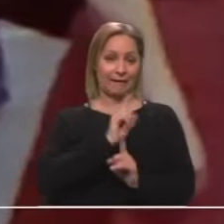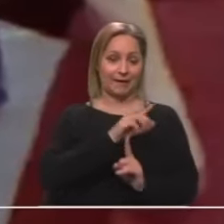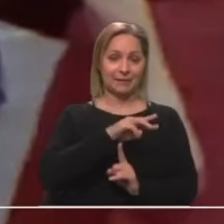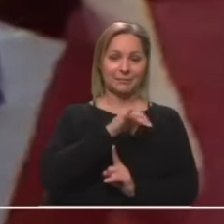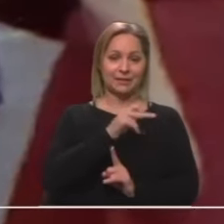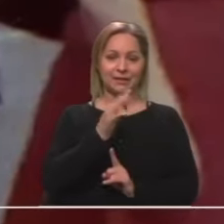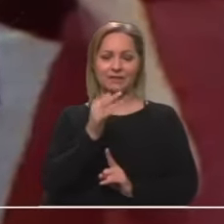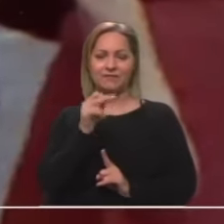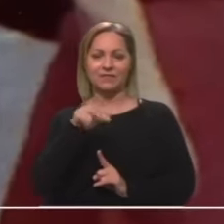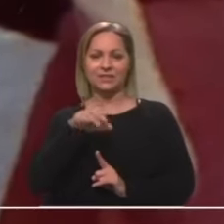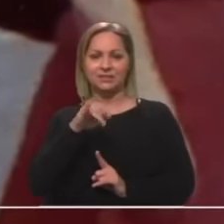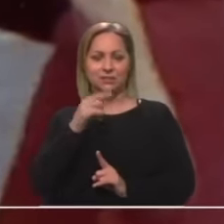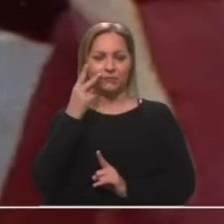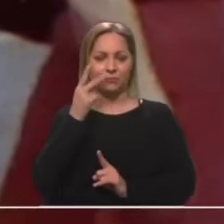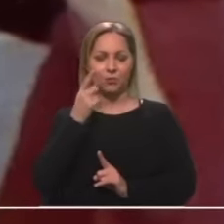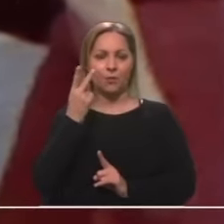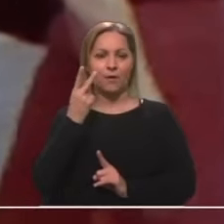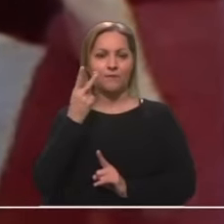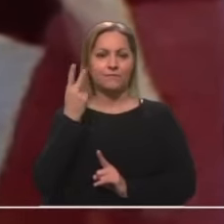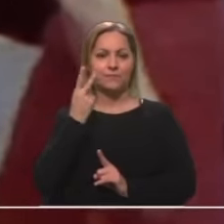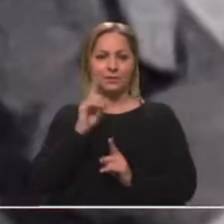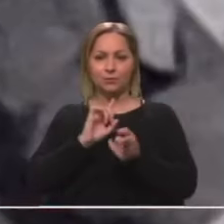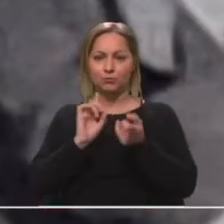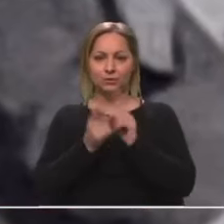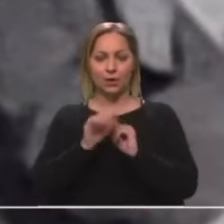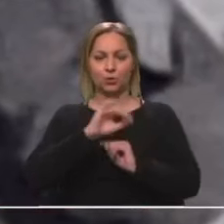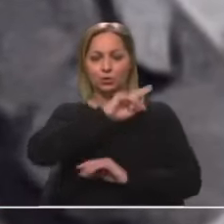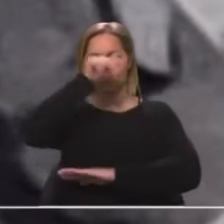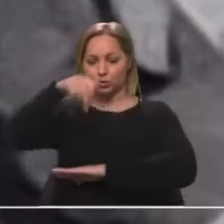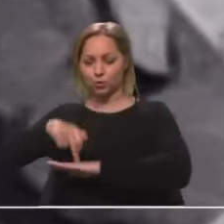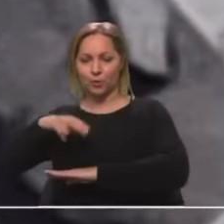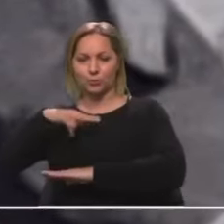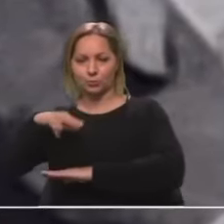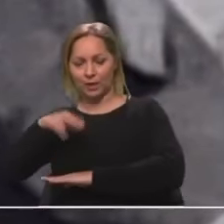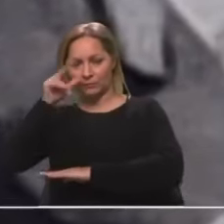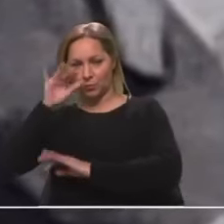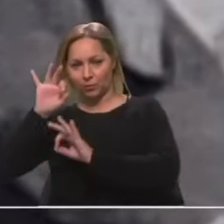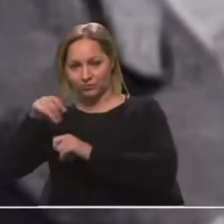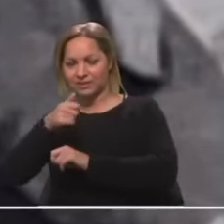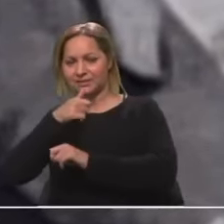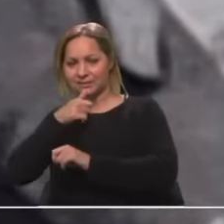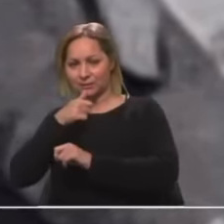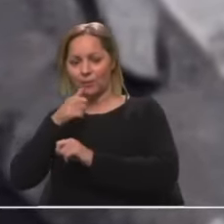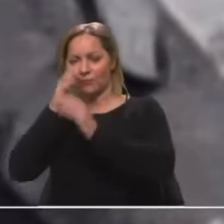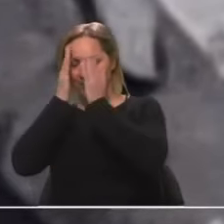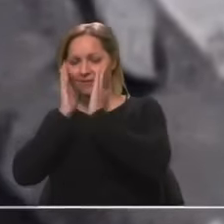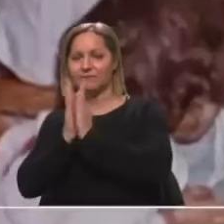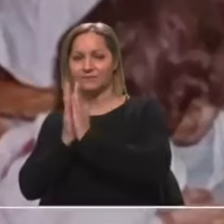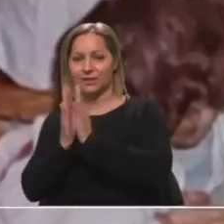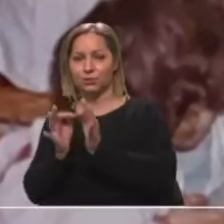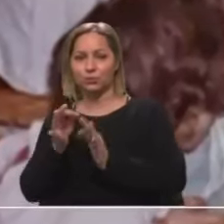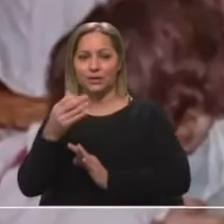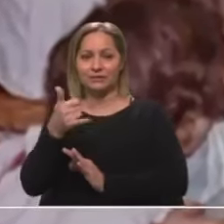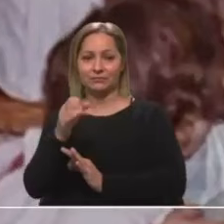a sua vida mudar. Quando chegou a Portugal, terminou o namoro e decidiu que queria ser freira. Durante mais de 20 anos,